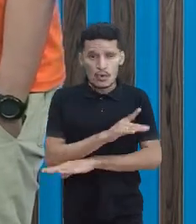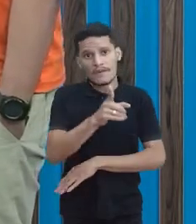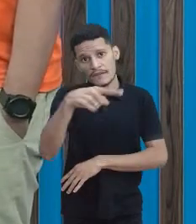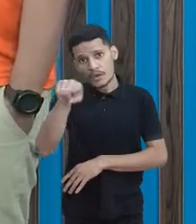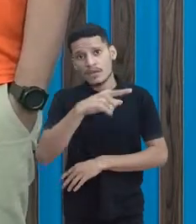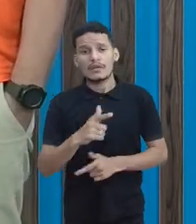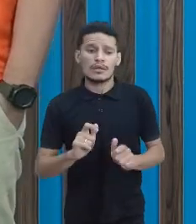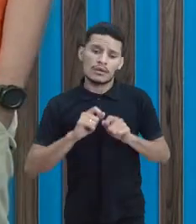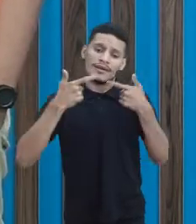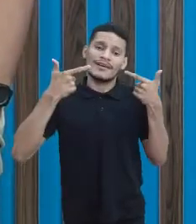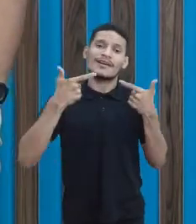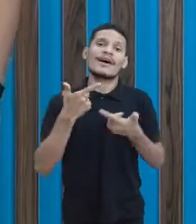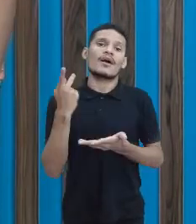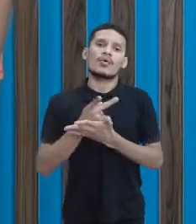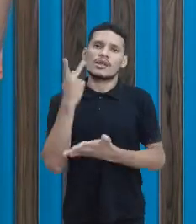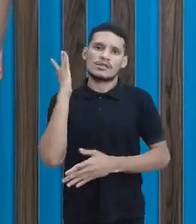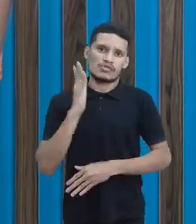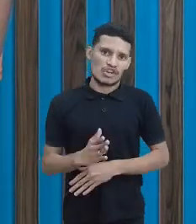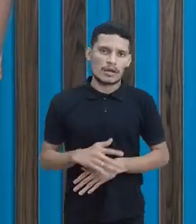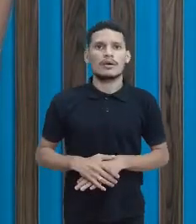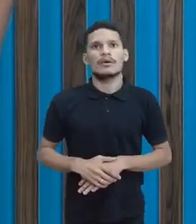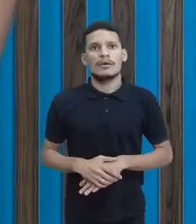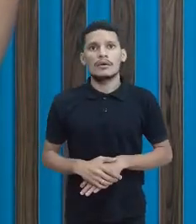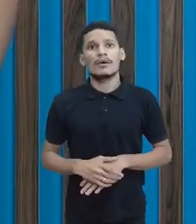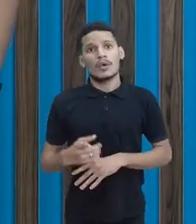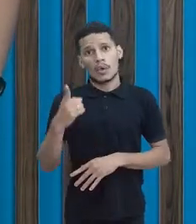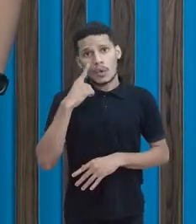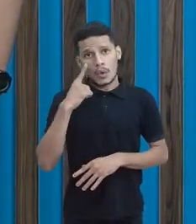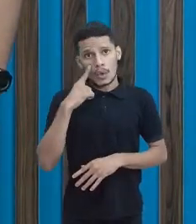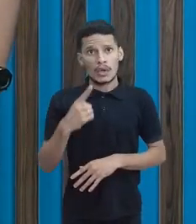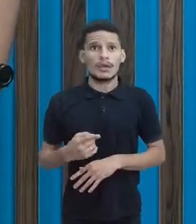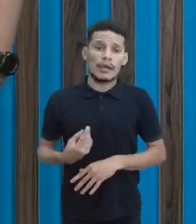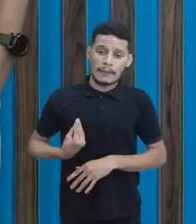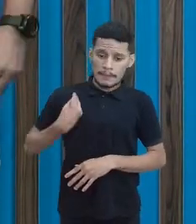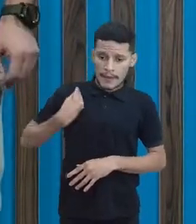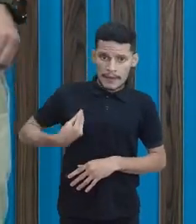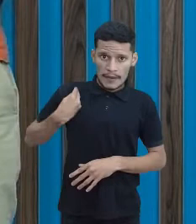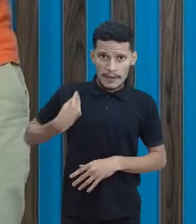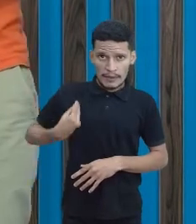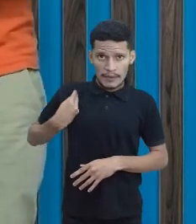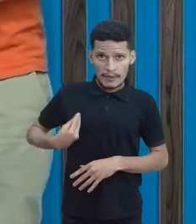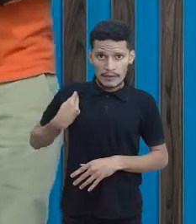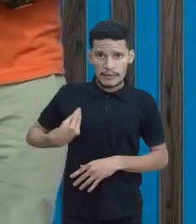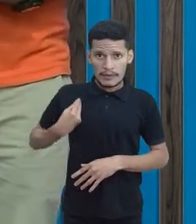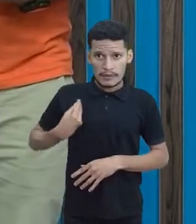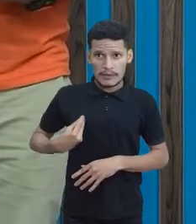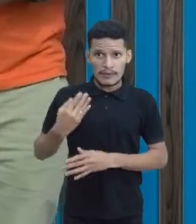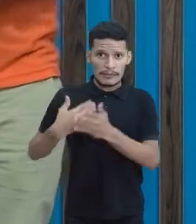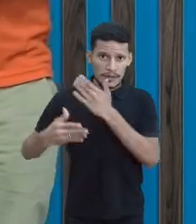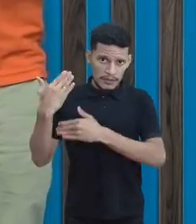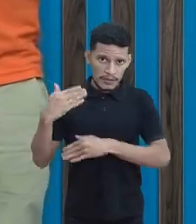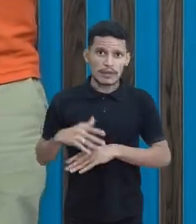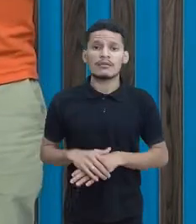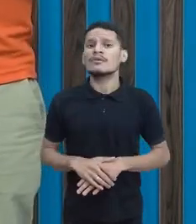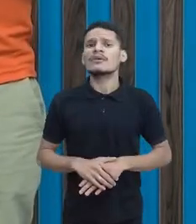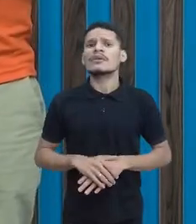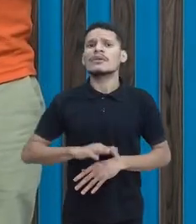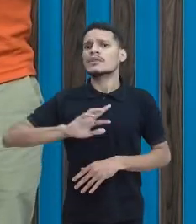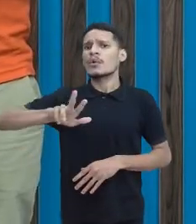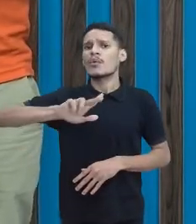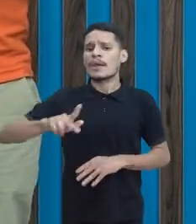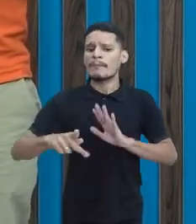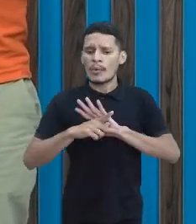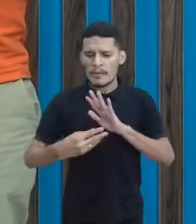porque isso aconteceu. Próximo, Present Perfect. Apesar do nome ser Present Perfect, não tem nada a ver